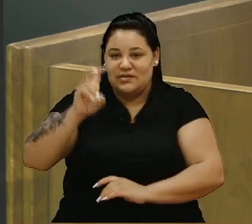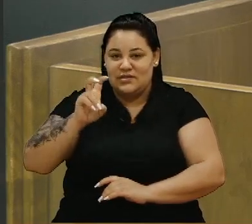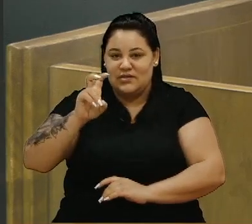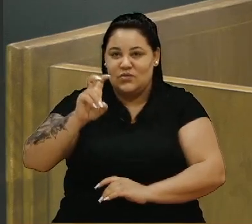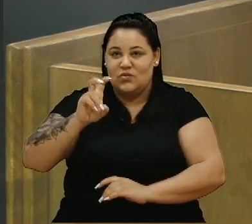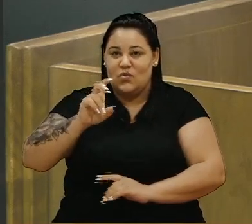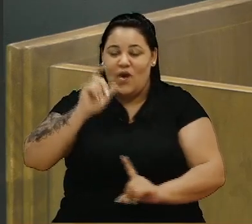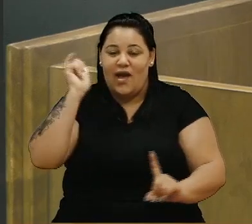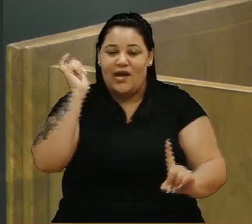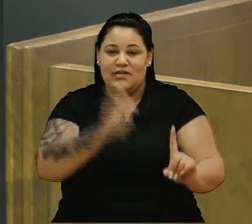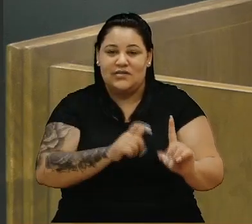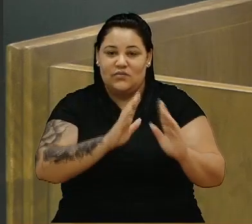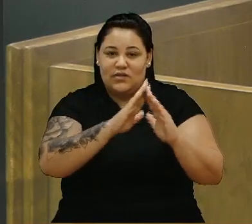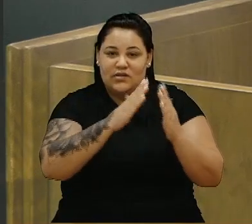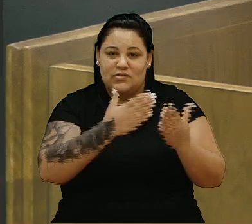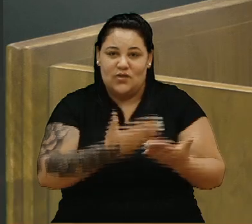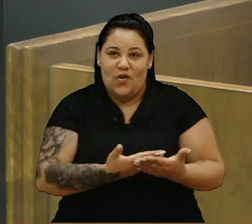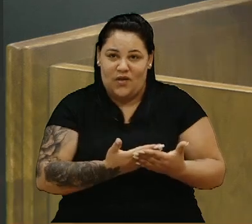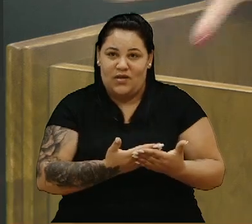escola, os